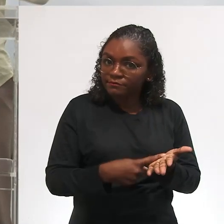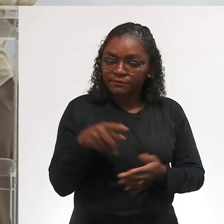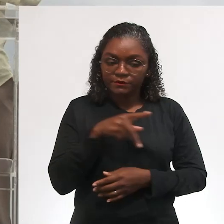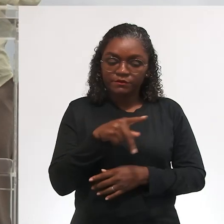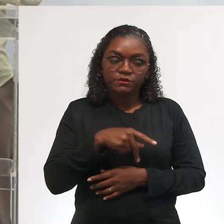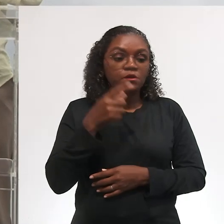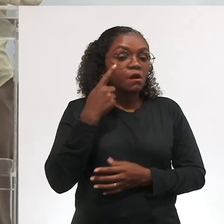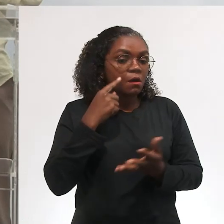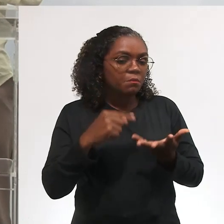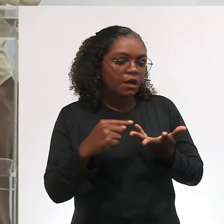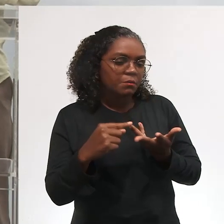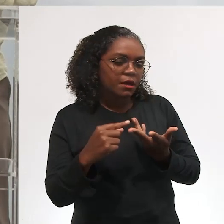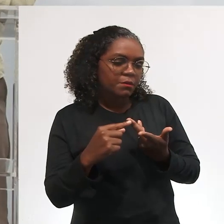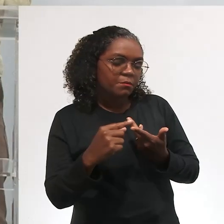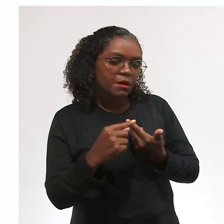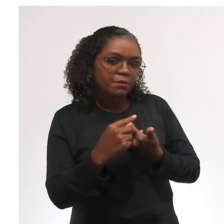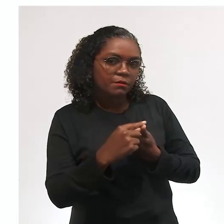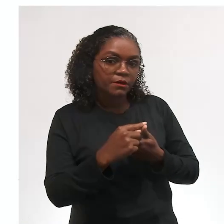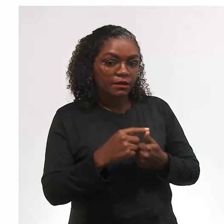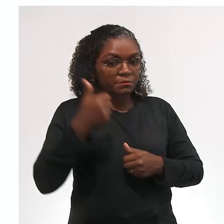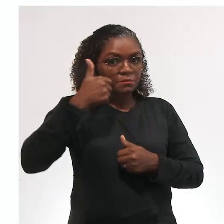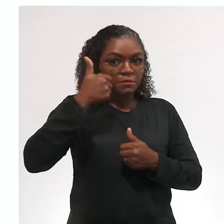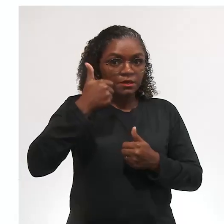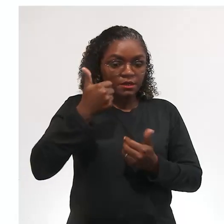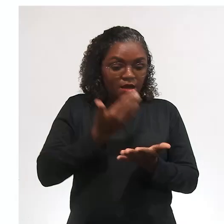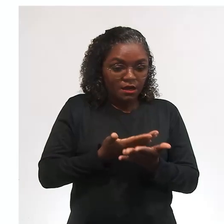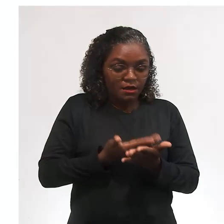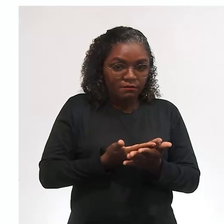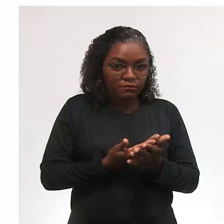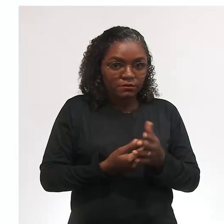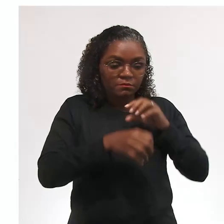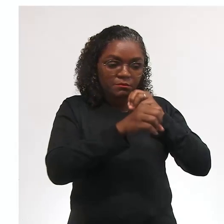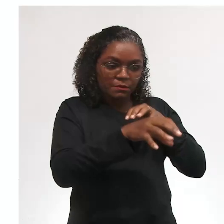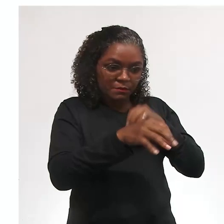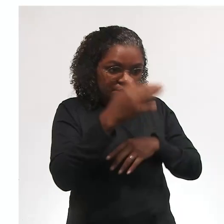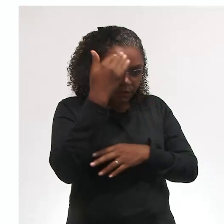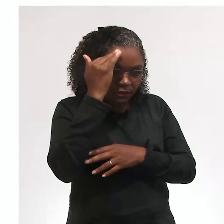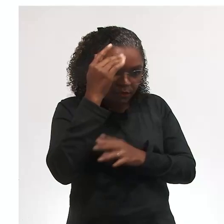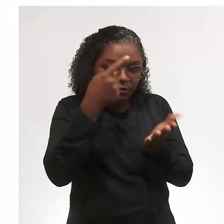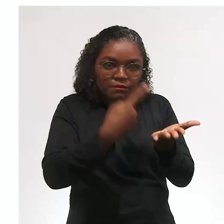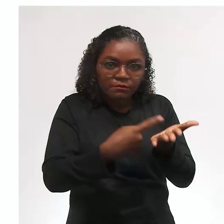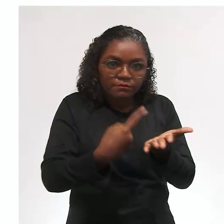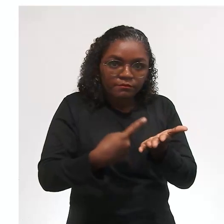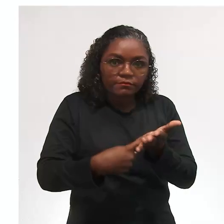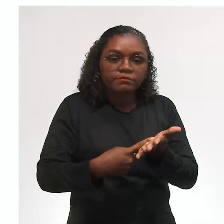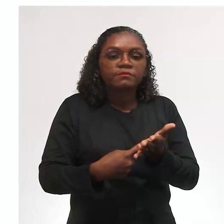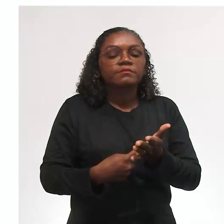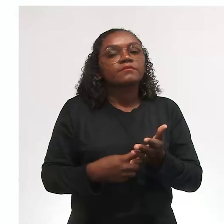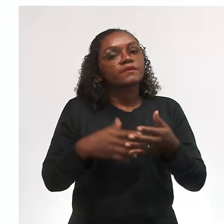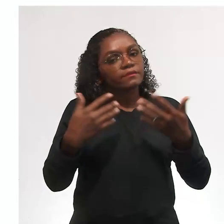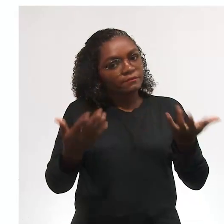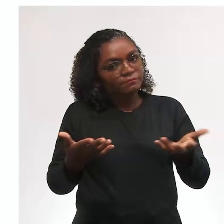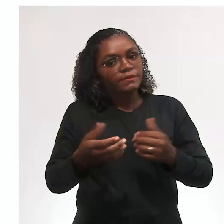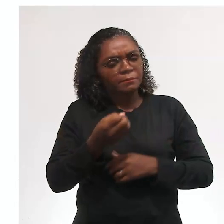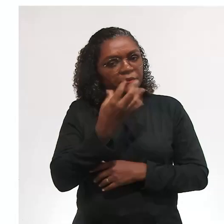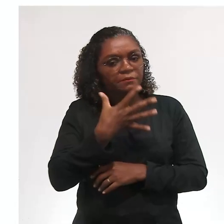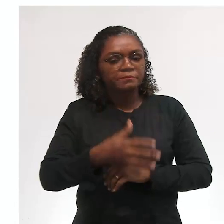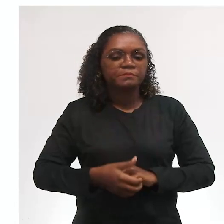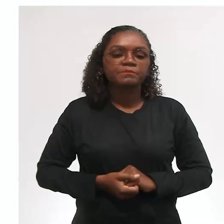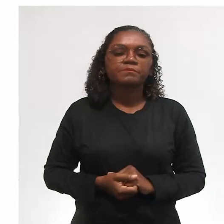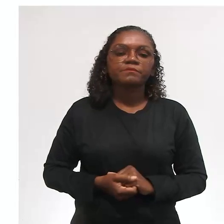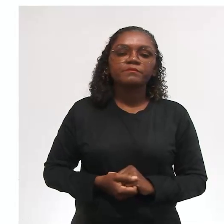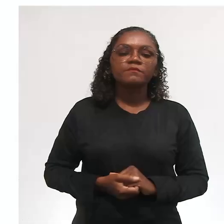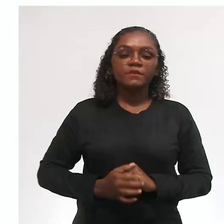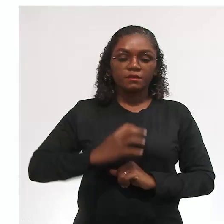faz logo no primeiro dia de aula. Temos também a adaptação em diferentes idades. O behaviorismo pode ser